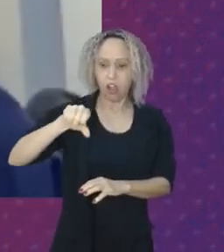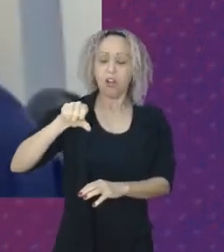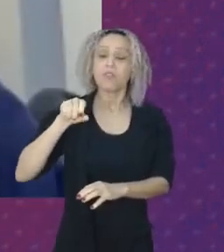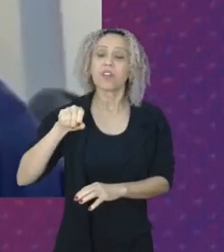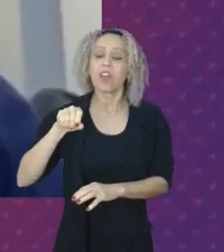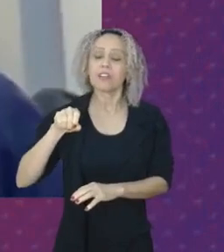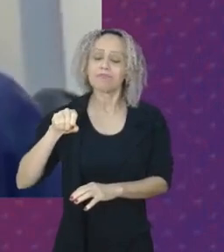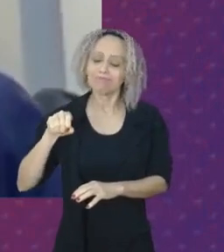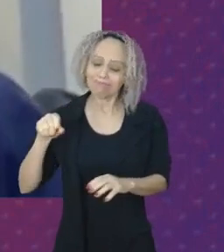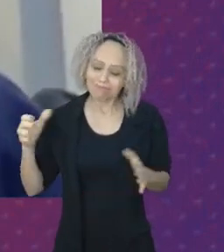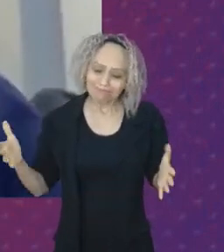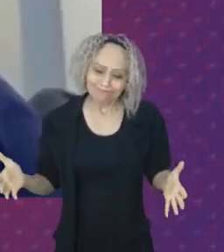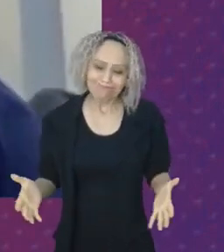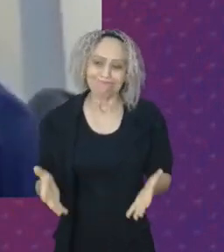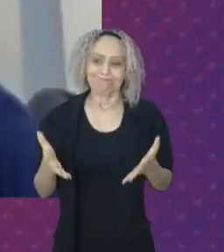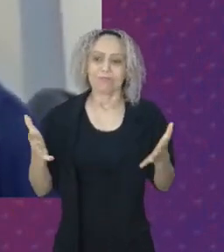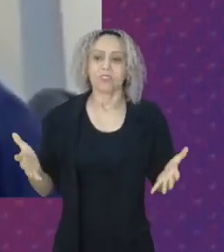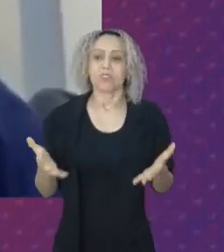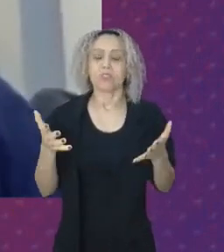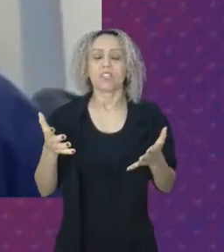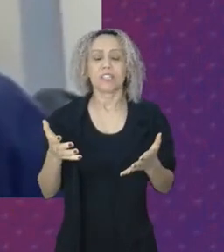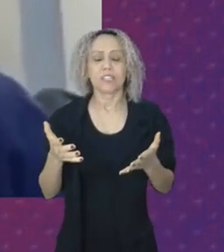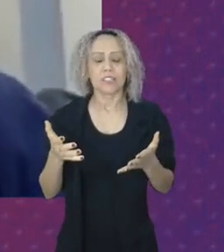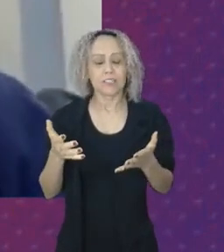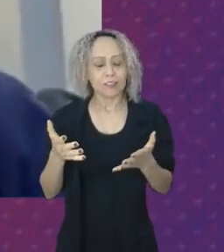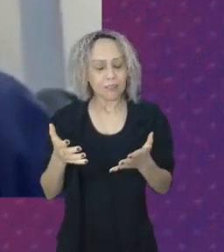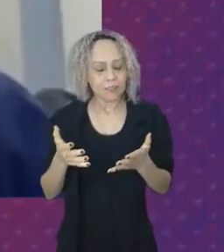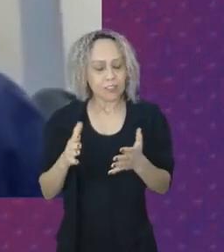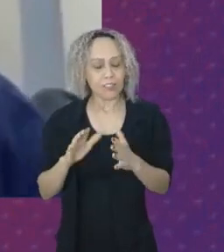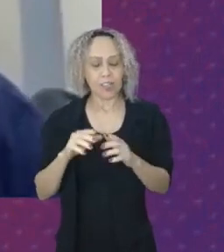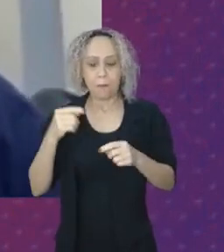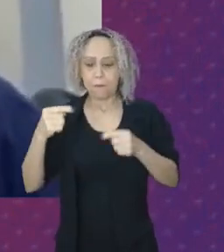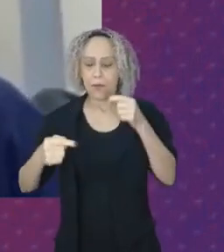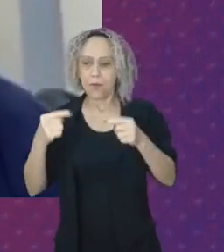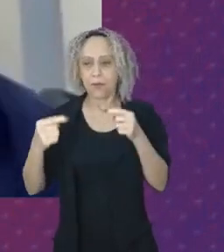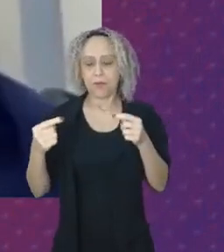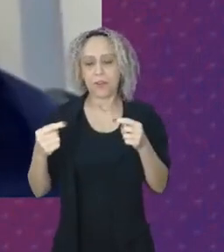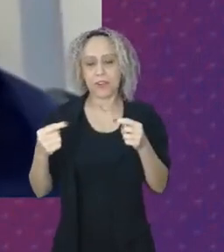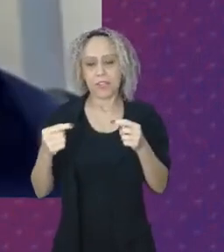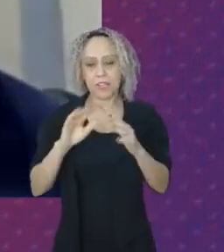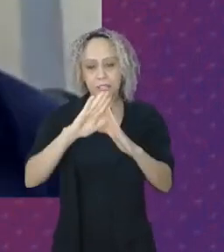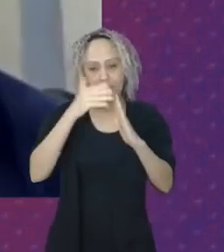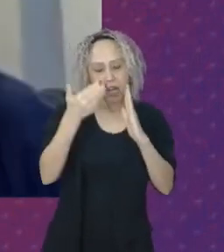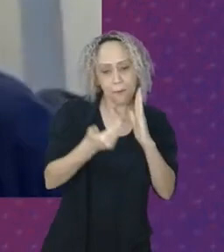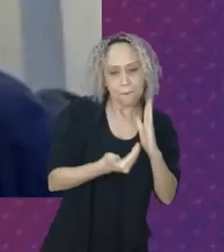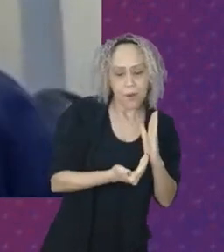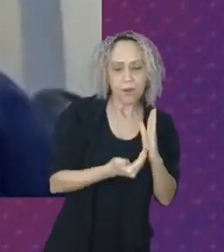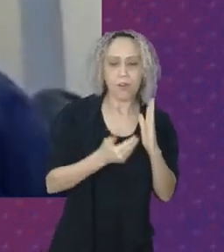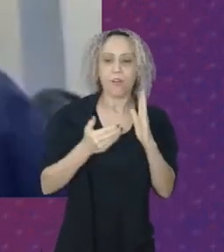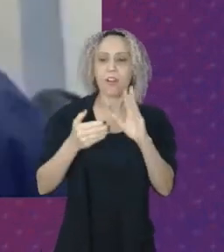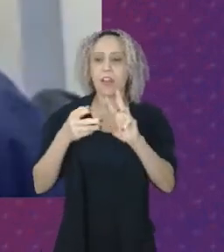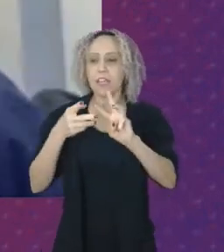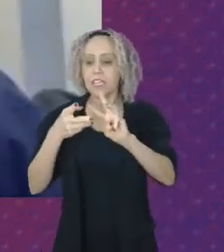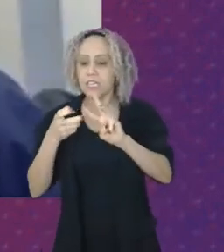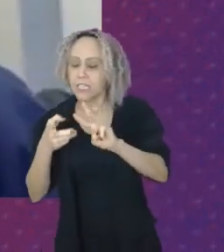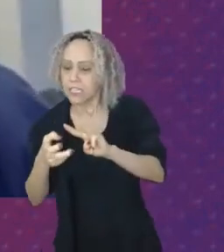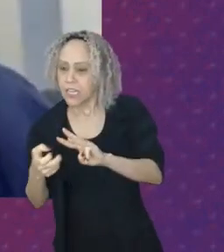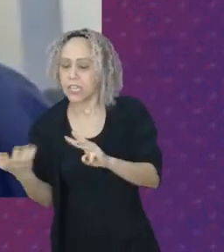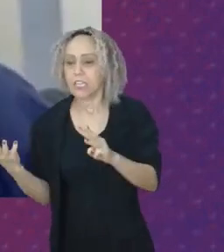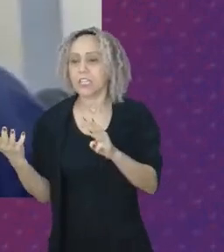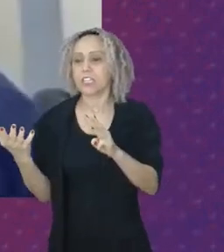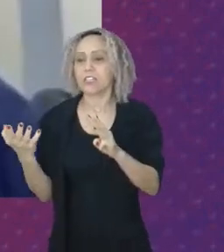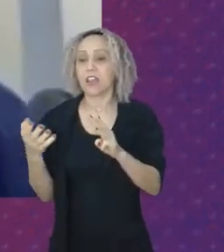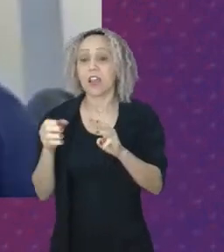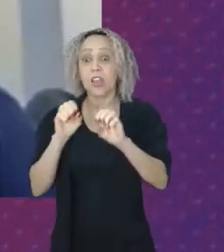de políticas para a educação escolar quilombola, para a educação escolar indígena, para a educação do campo. A gente sabe que principalmente